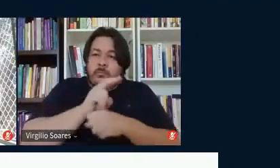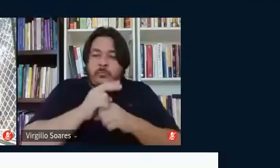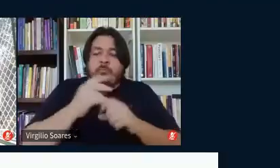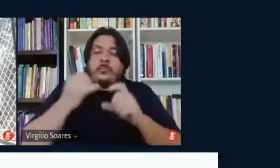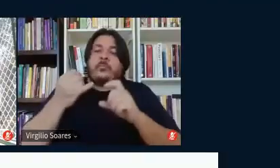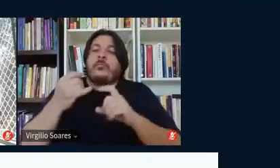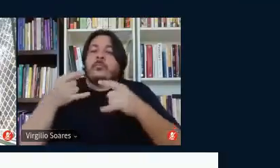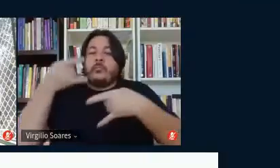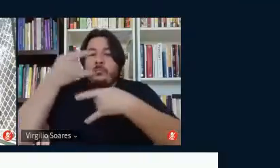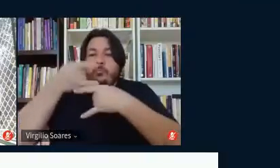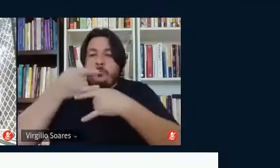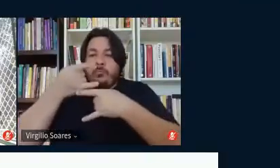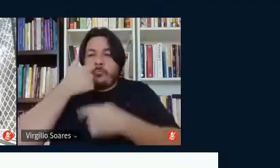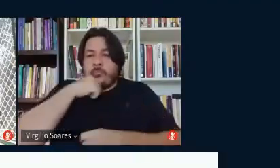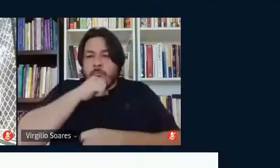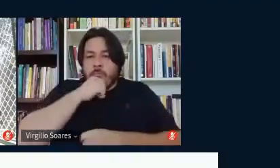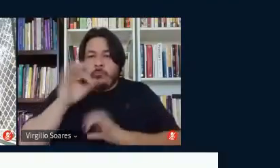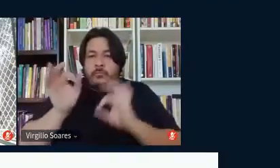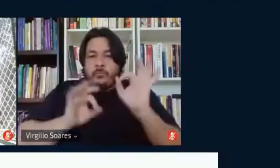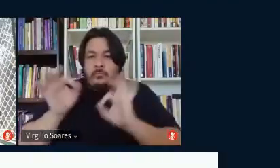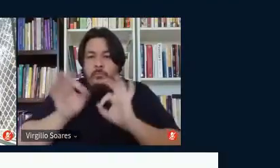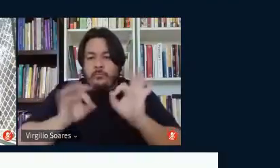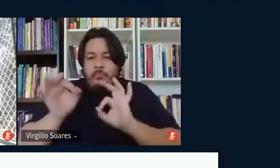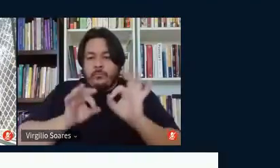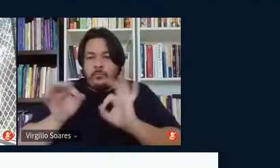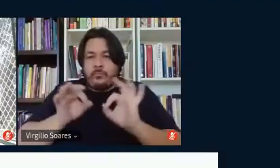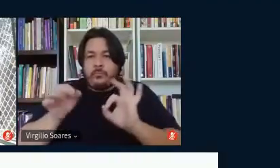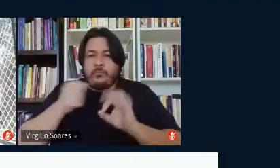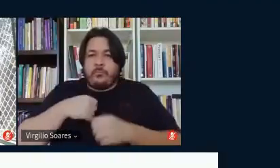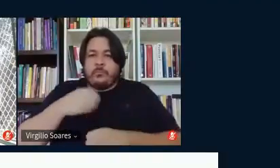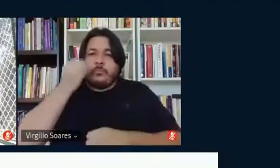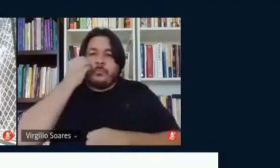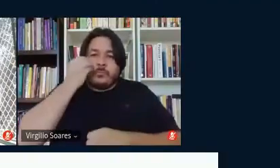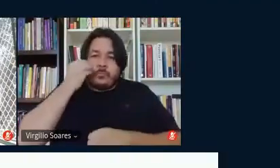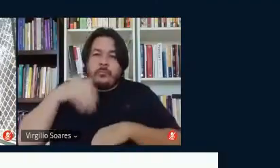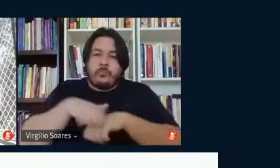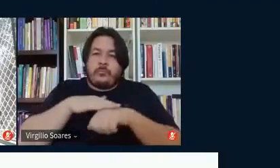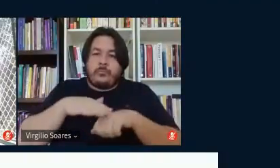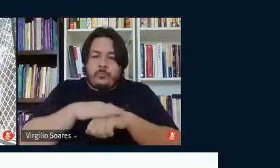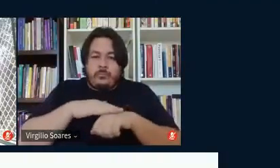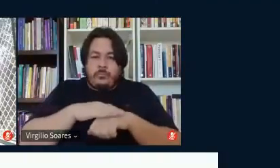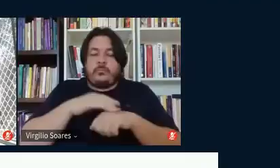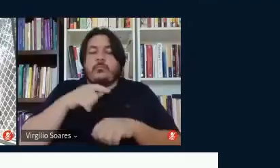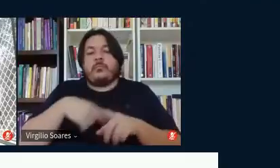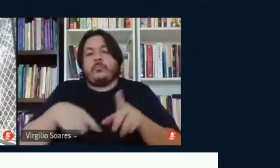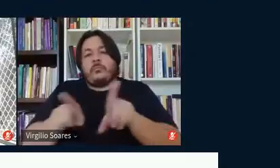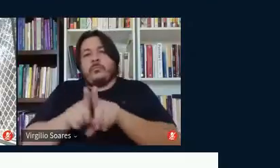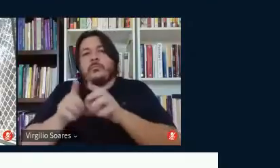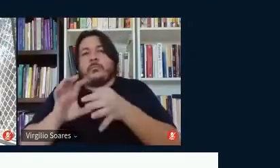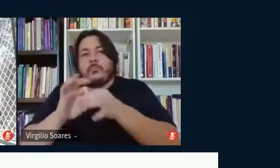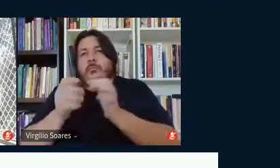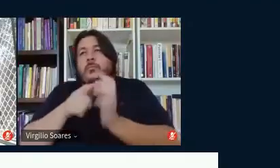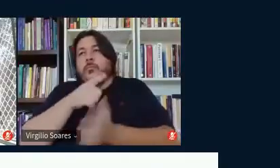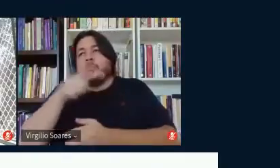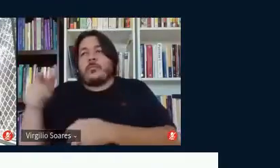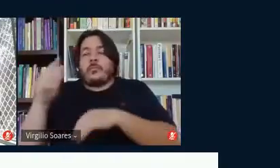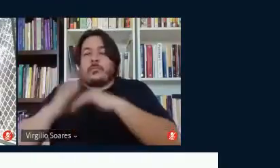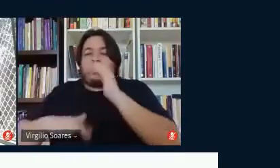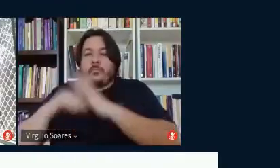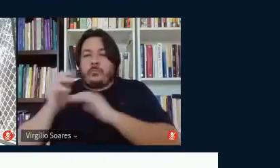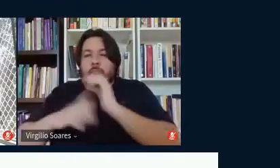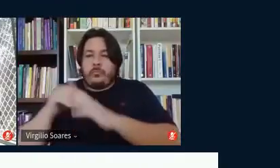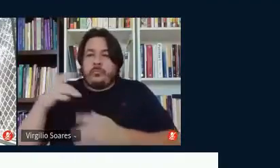estavam organizando de forma online, para conversar entre elas mesmas, com outros profissionais de saúde, ou até mesmo com figuras